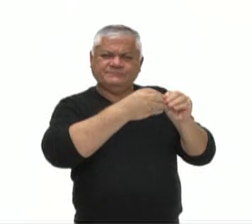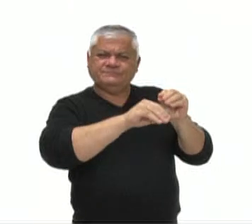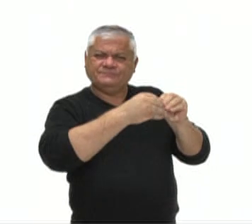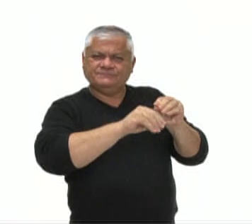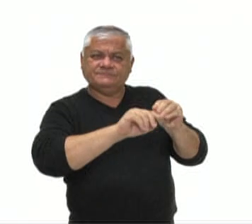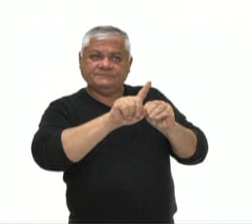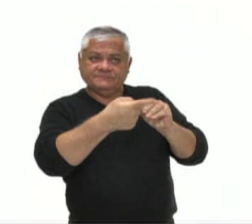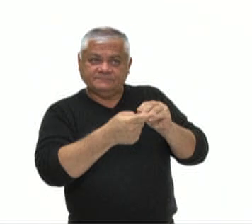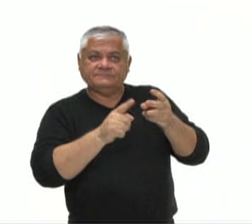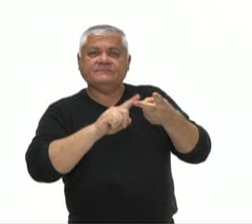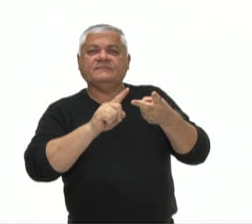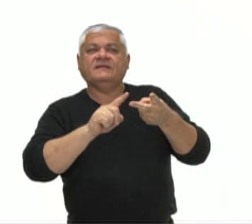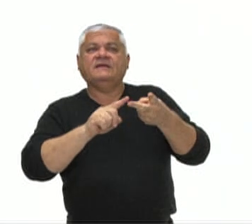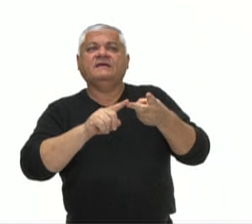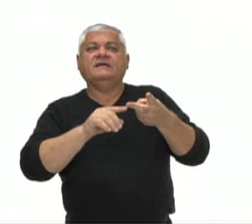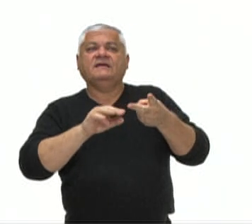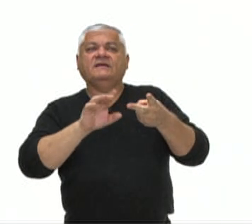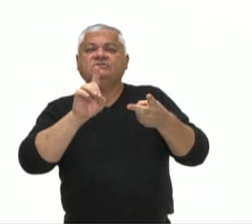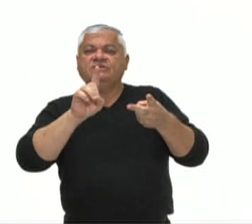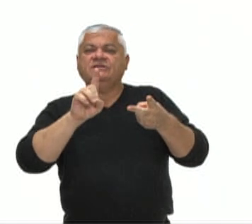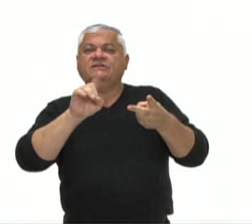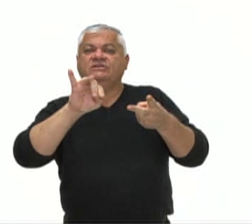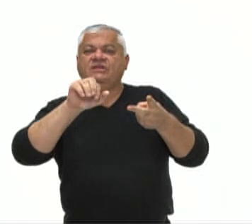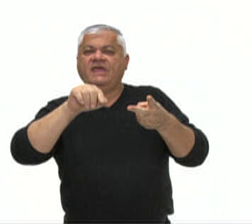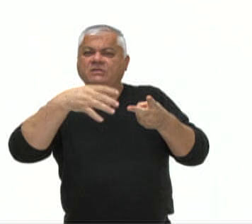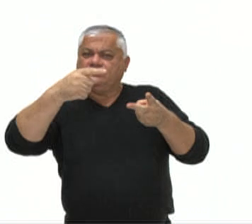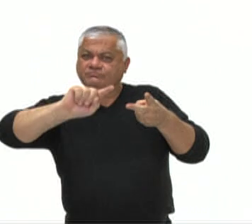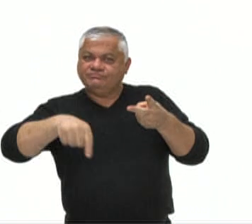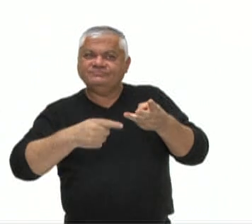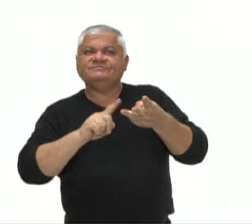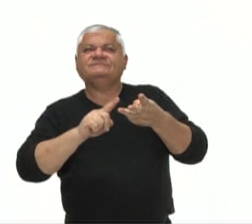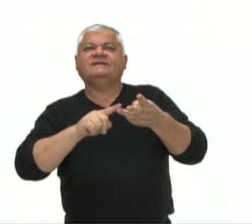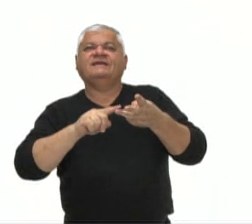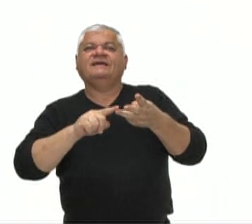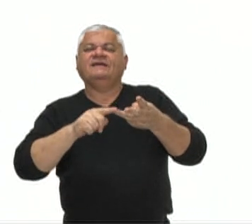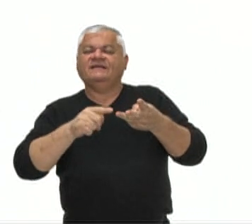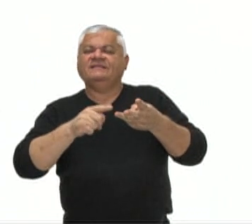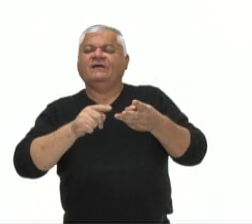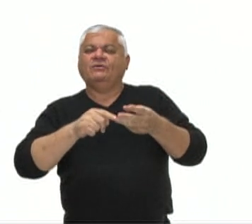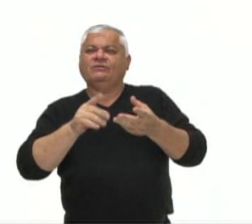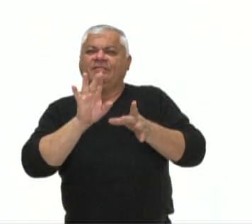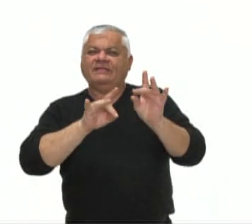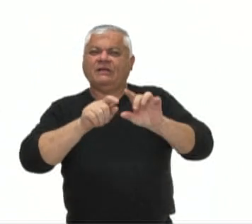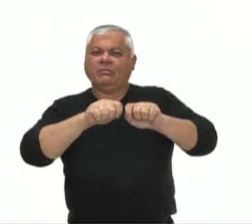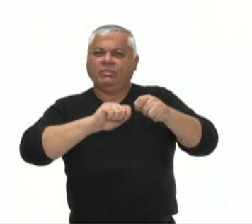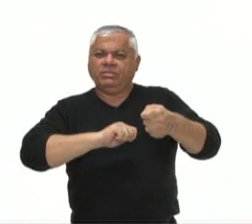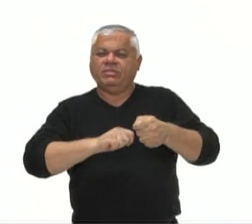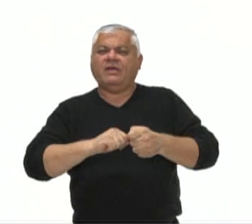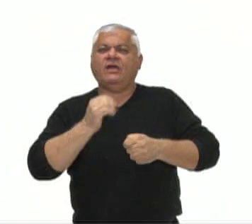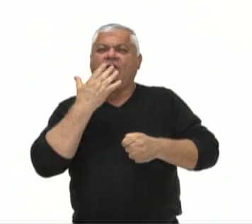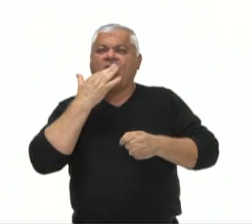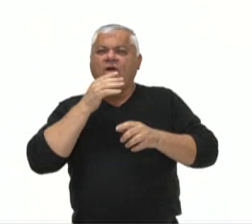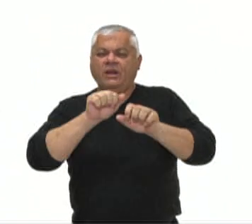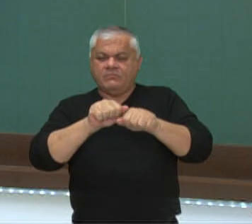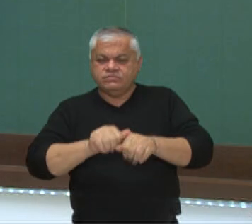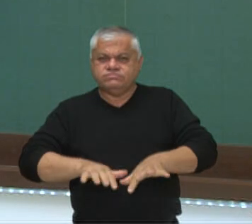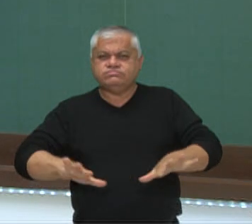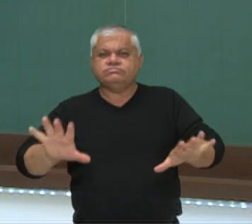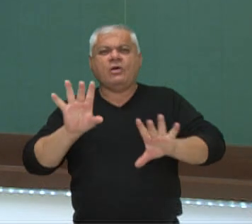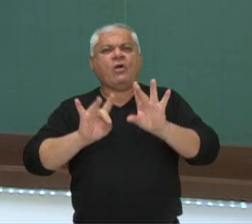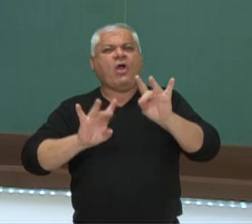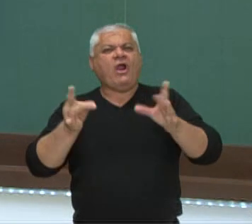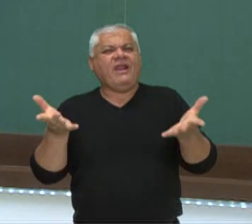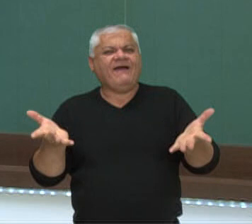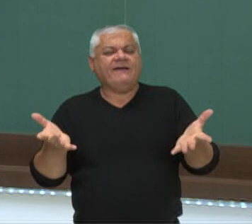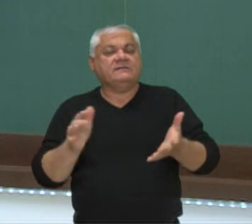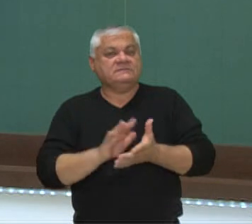instruções estavam incompreensíveis, os decalques rasgaram, a tinta derramou e tem cola para todo lado. Nós temos